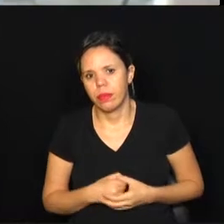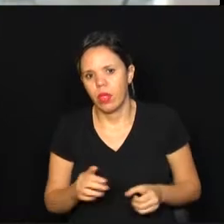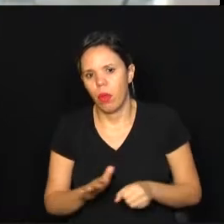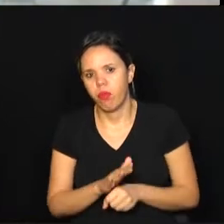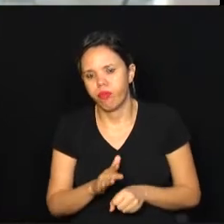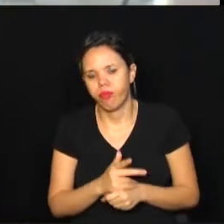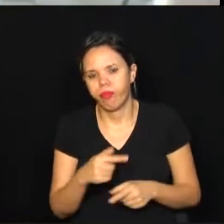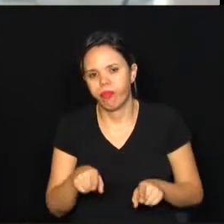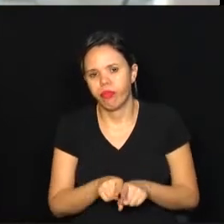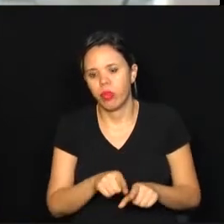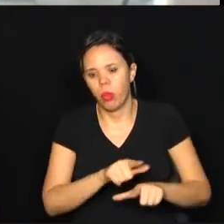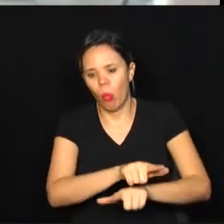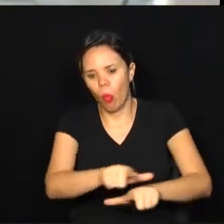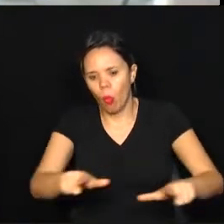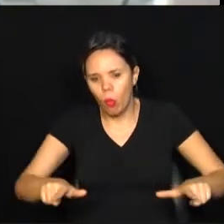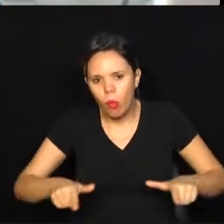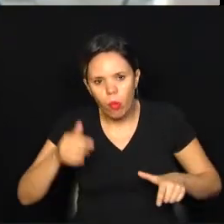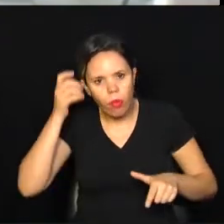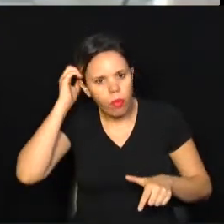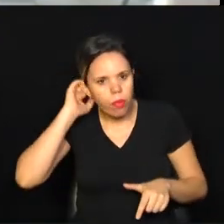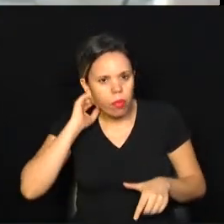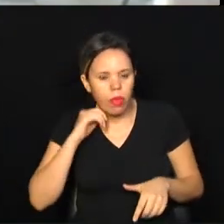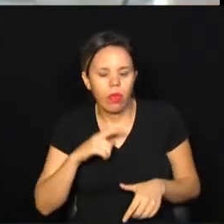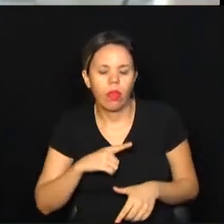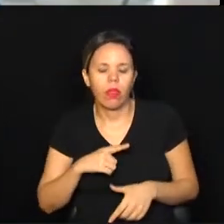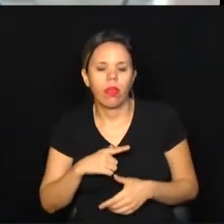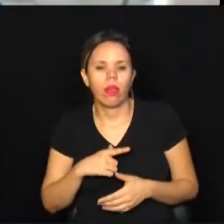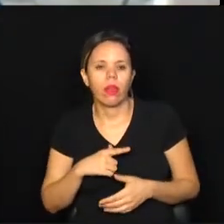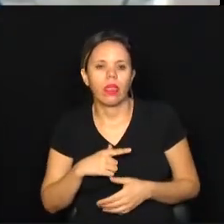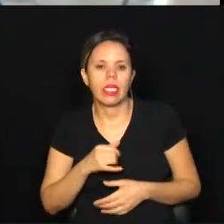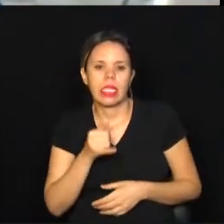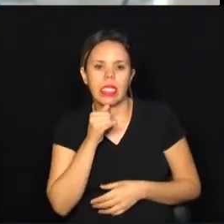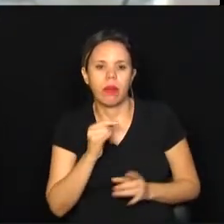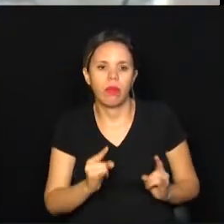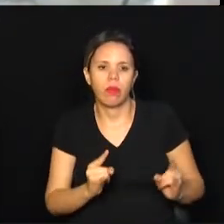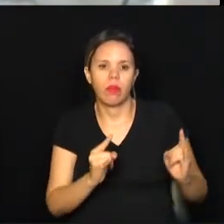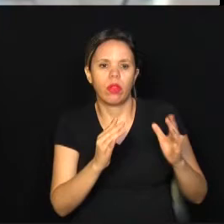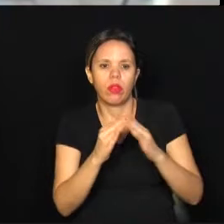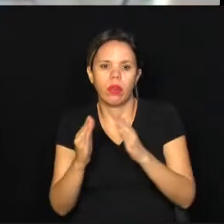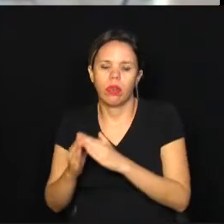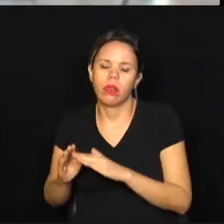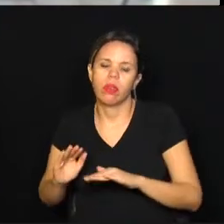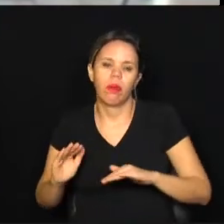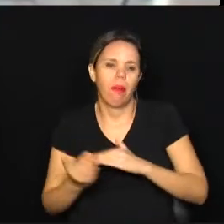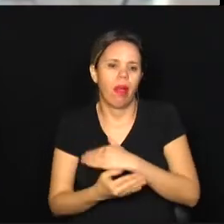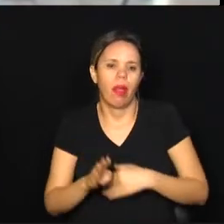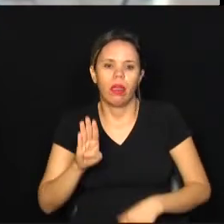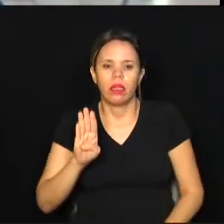populosos e vazios. Aí nós pegamos um empreendimento como o Bassoli.